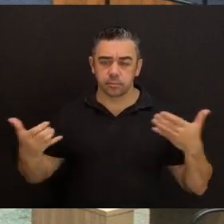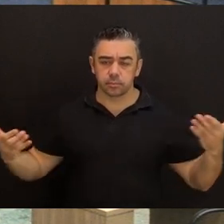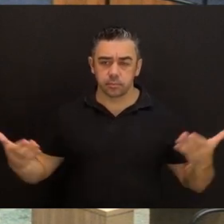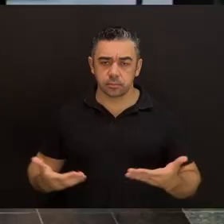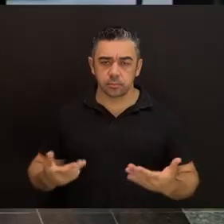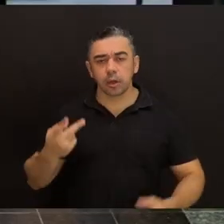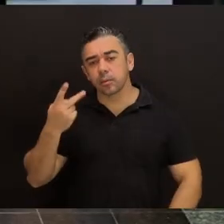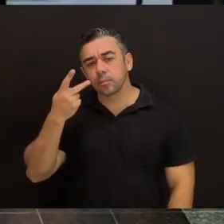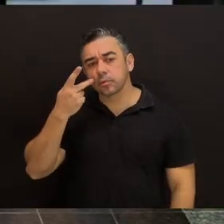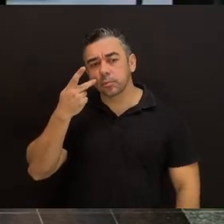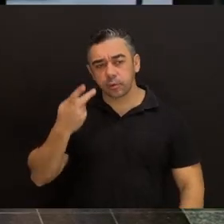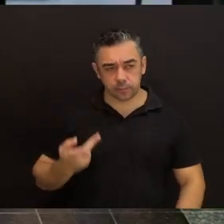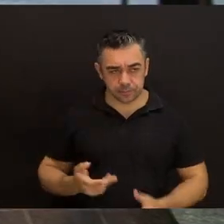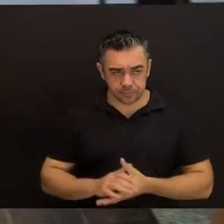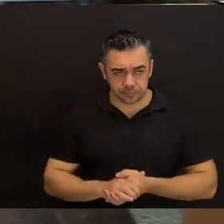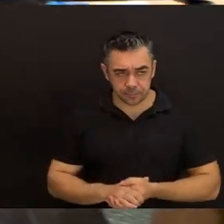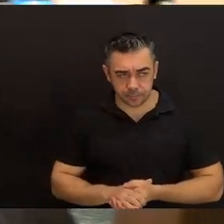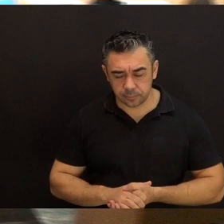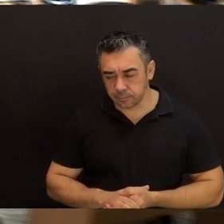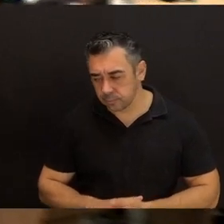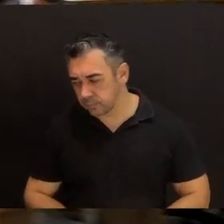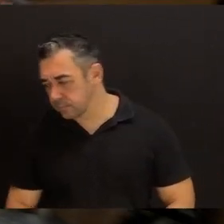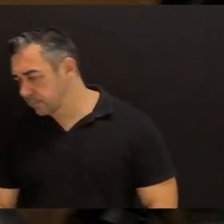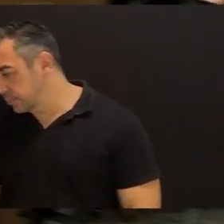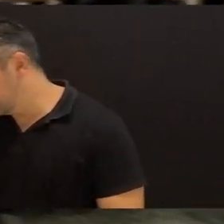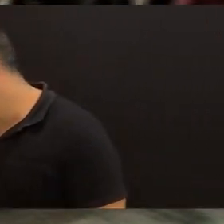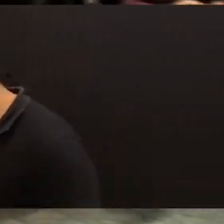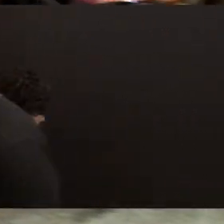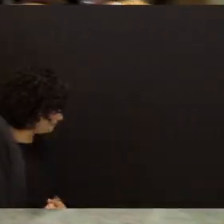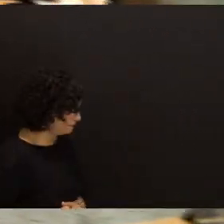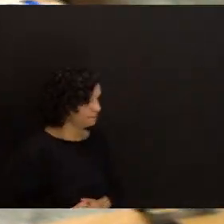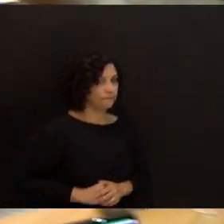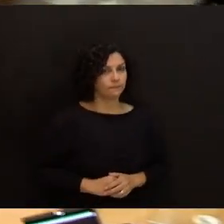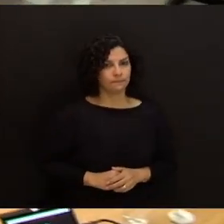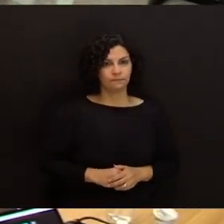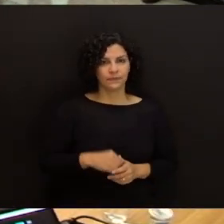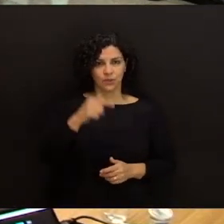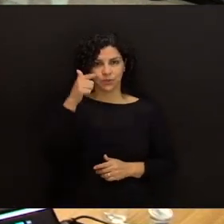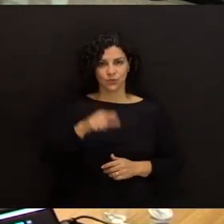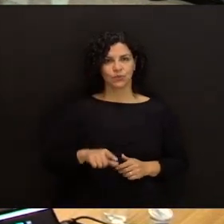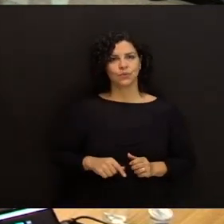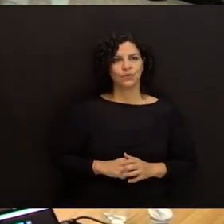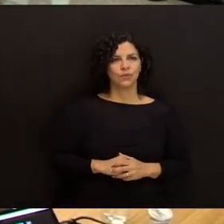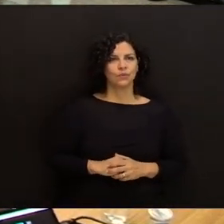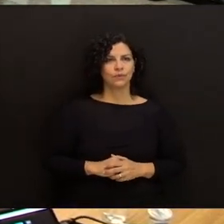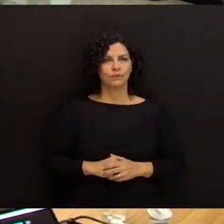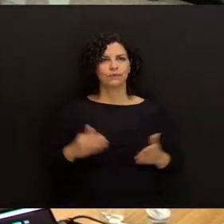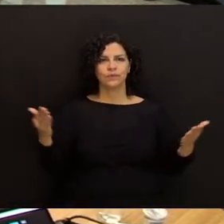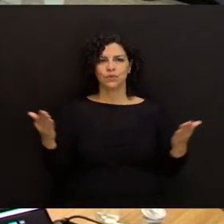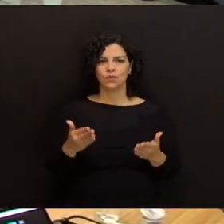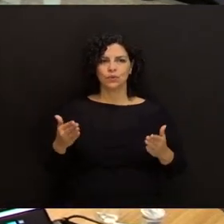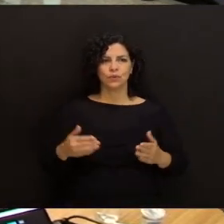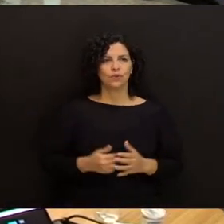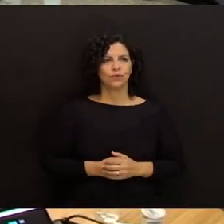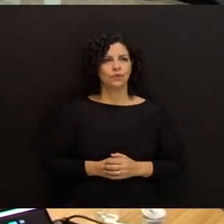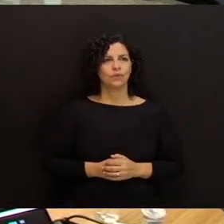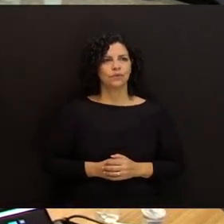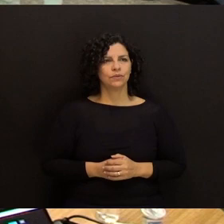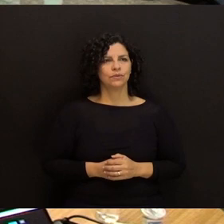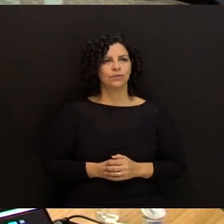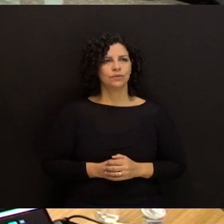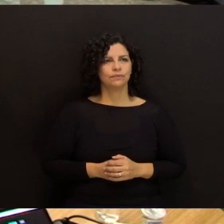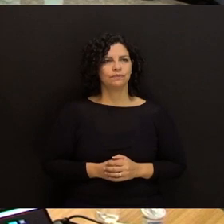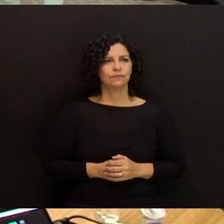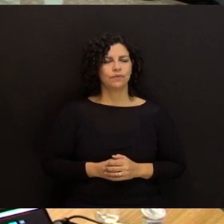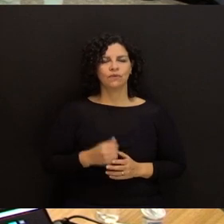José mais uma vez hoje eu vou